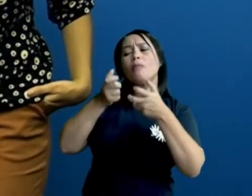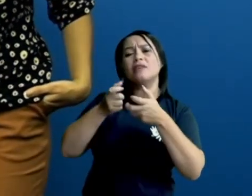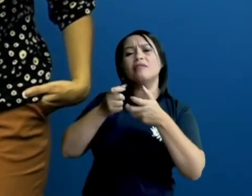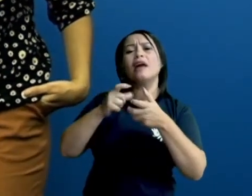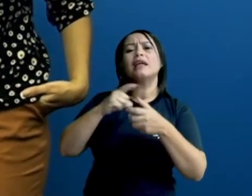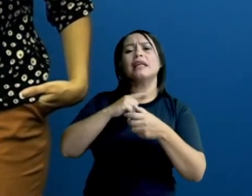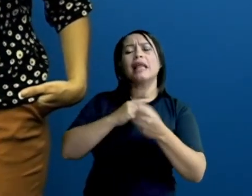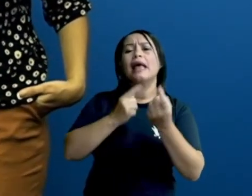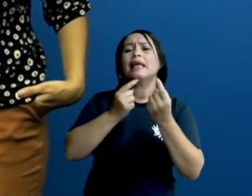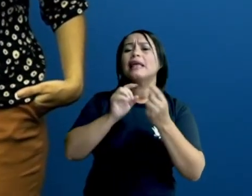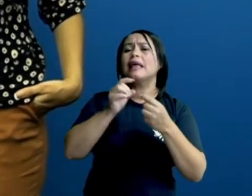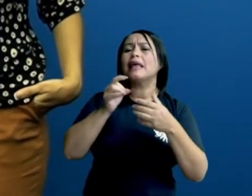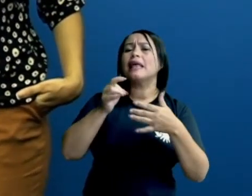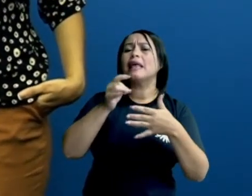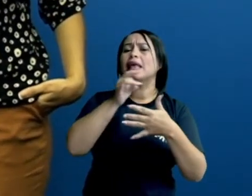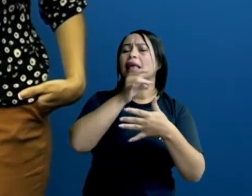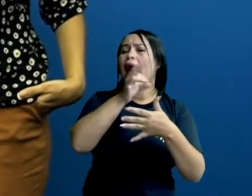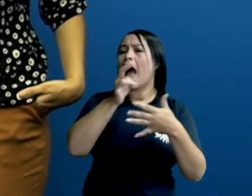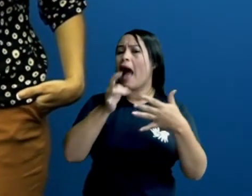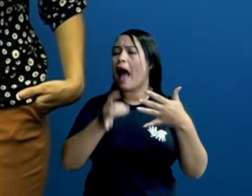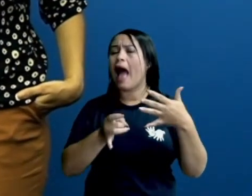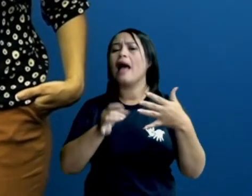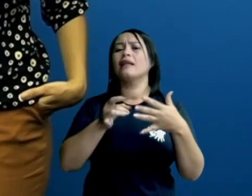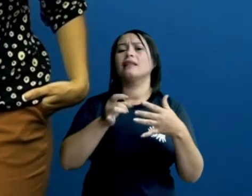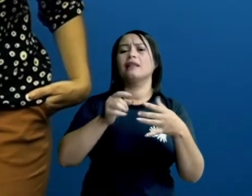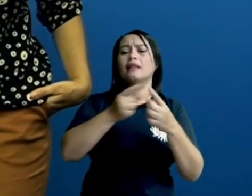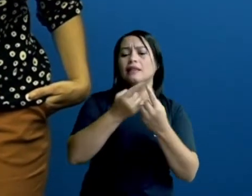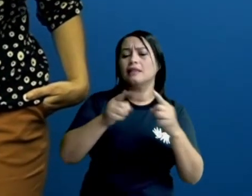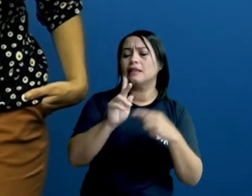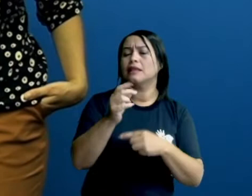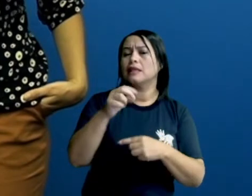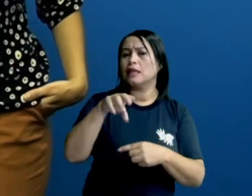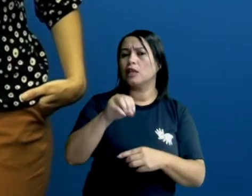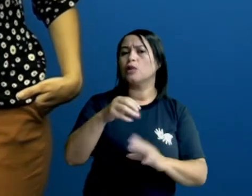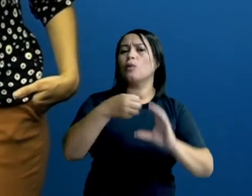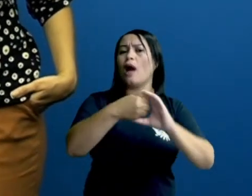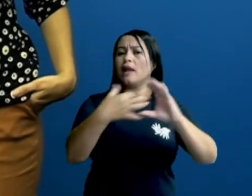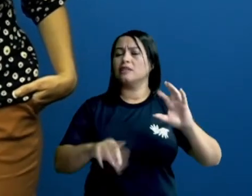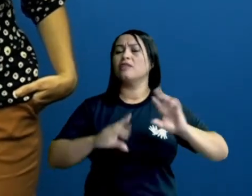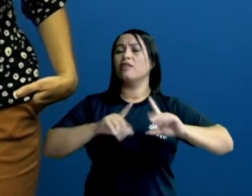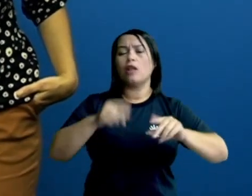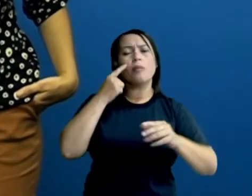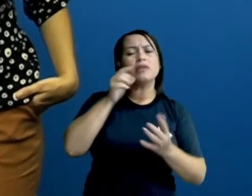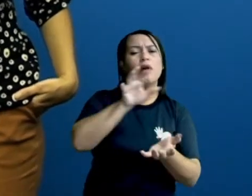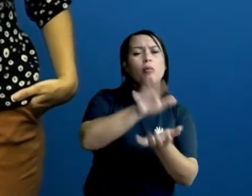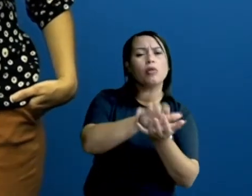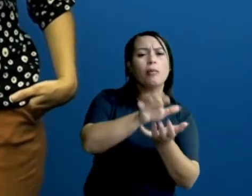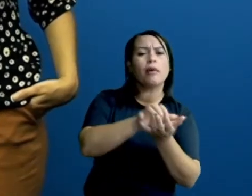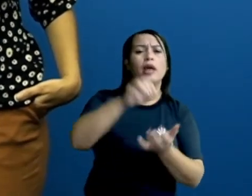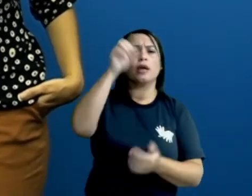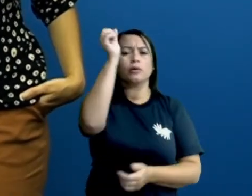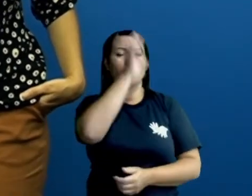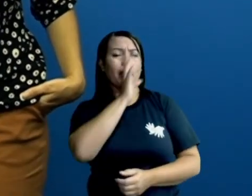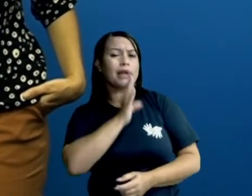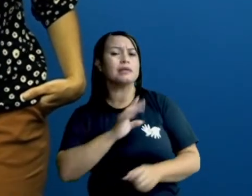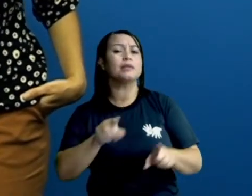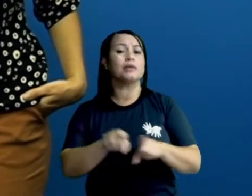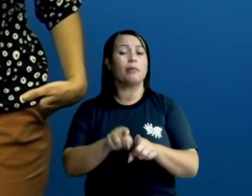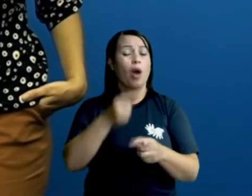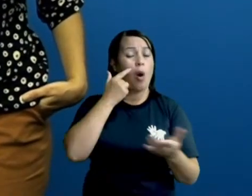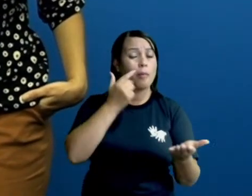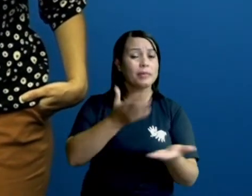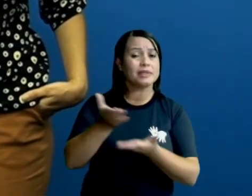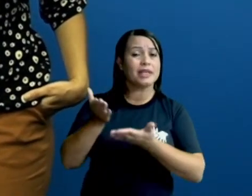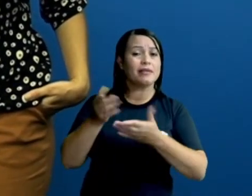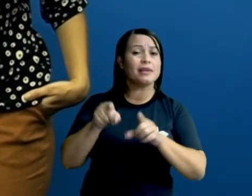que cada hino ele tem uma característica diferente. Observe o hino do Estado de Pernambuco, o hino nacional brasileiro. Agora